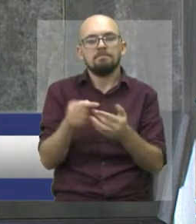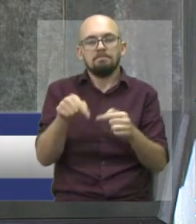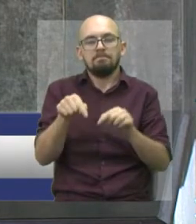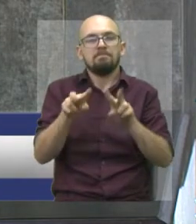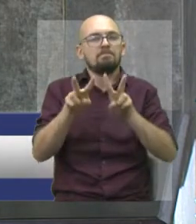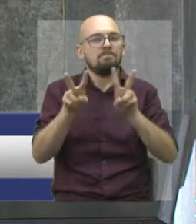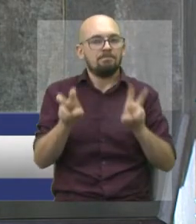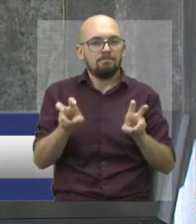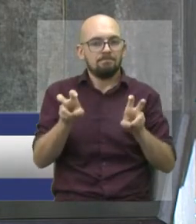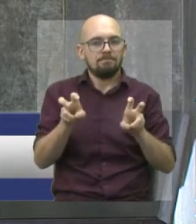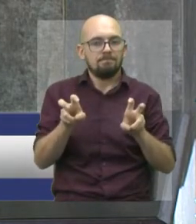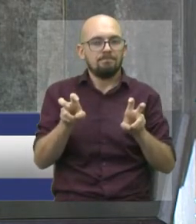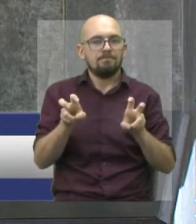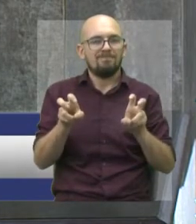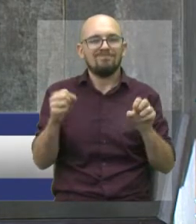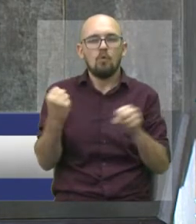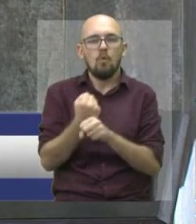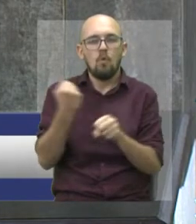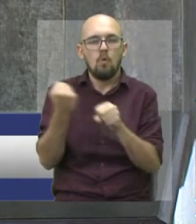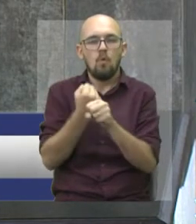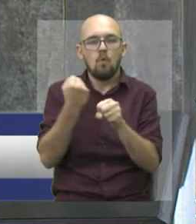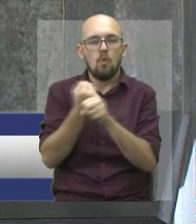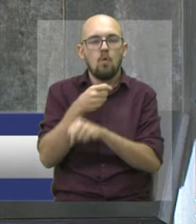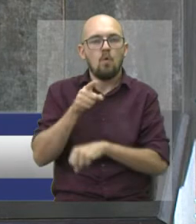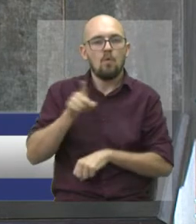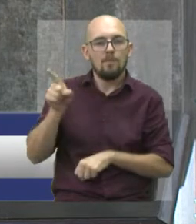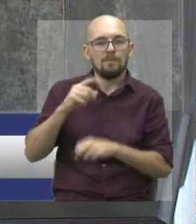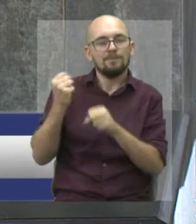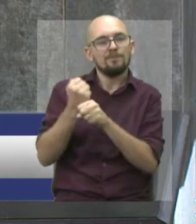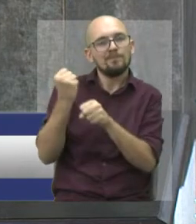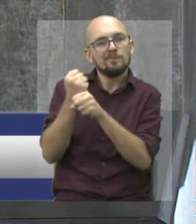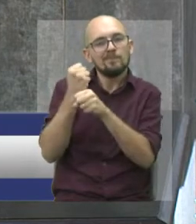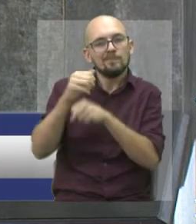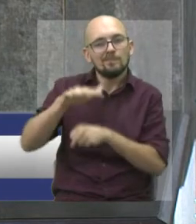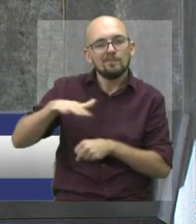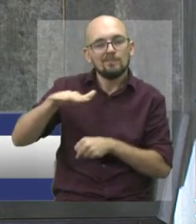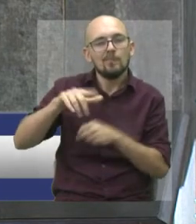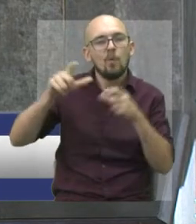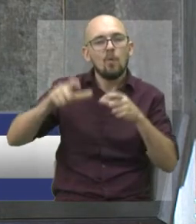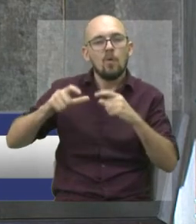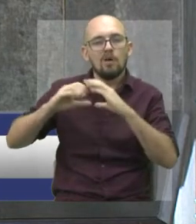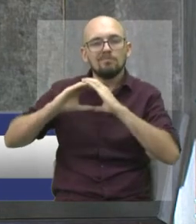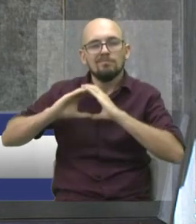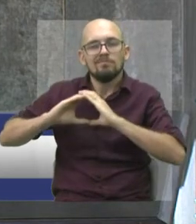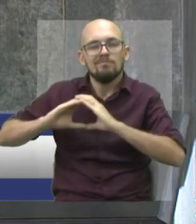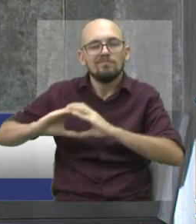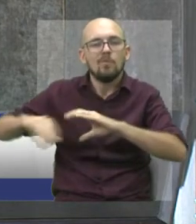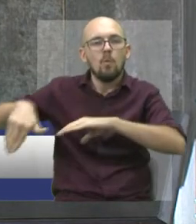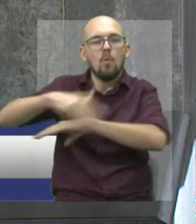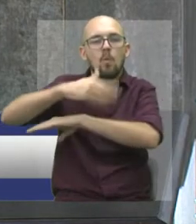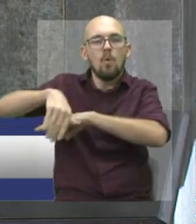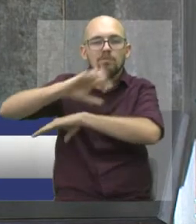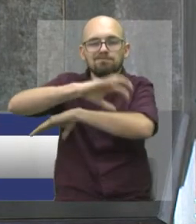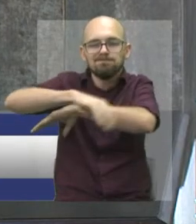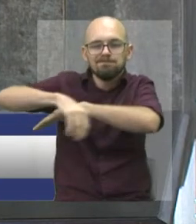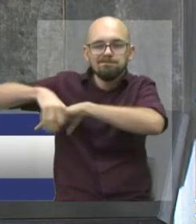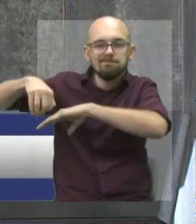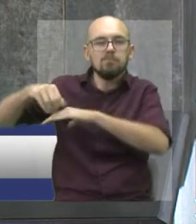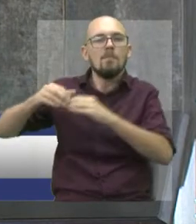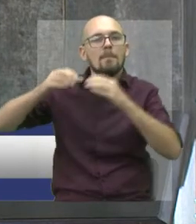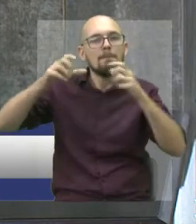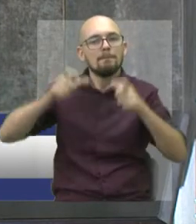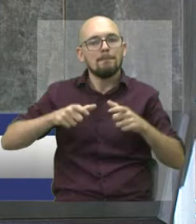sobre as obras, as construções das galerias que estão sendo realizadas no